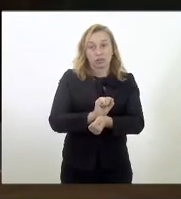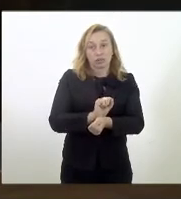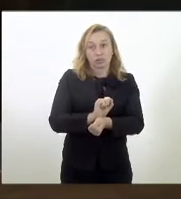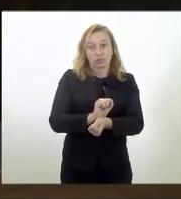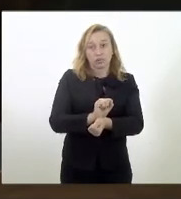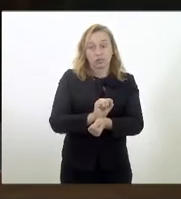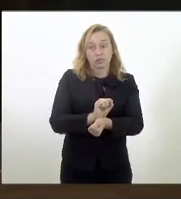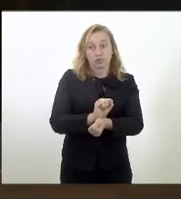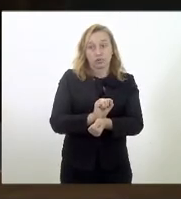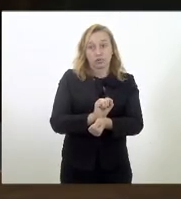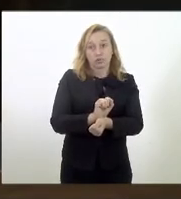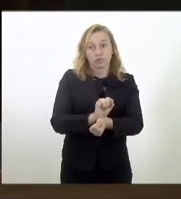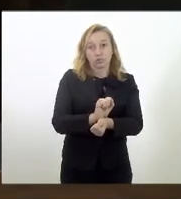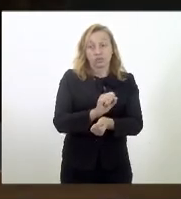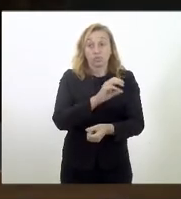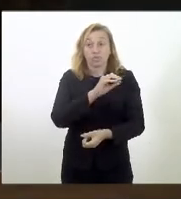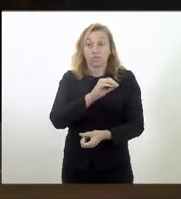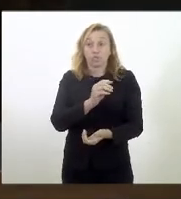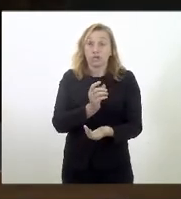para os nossos servidores, sem